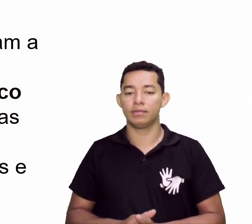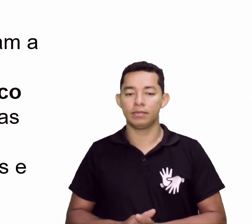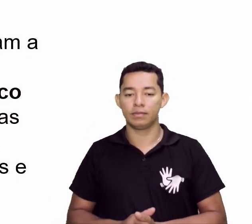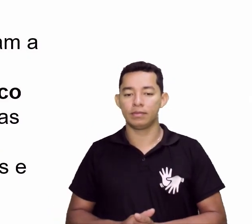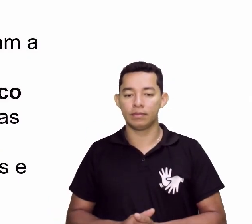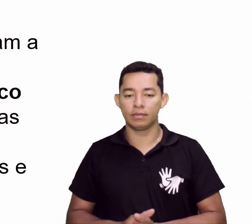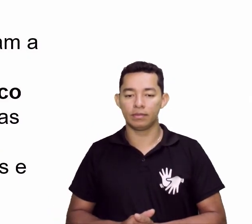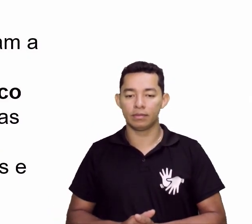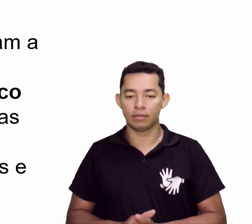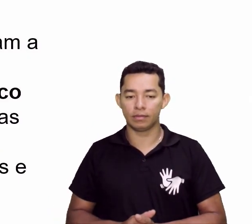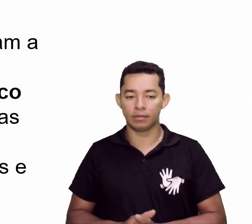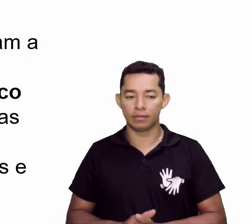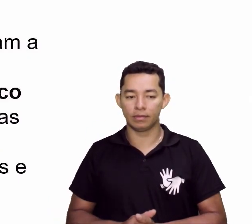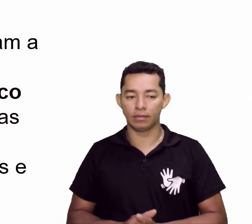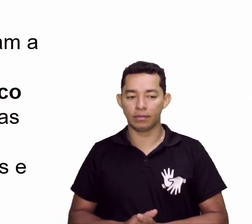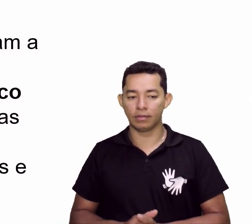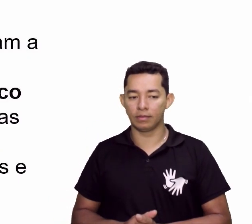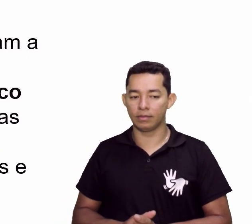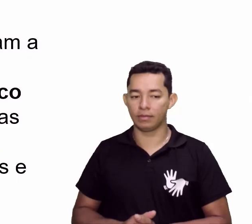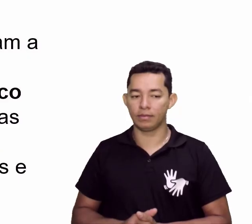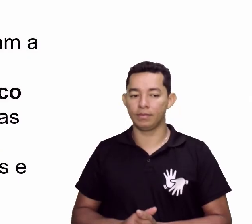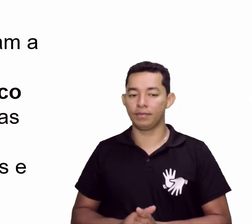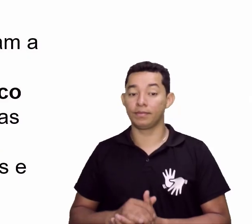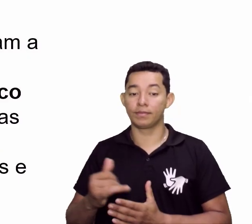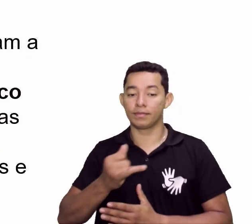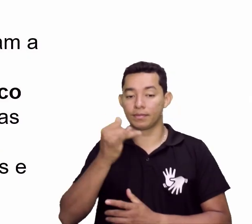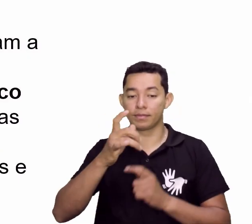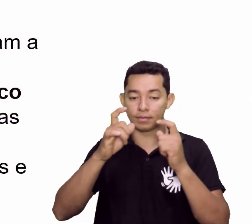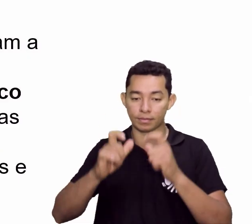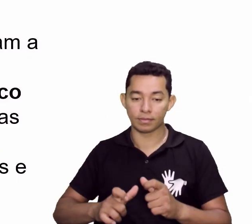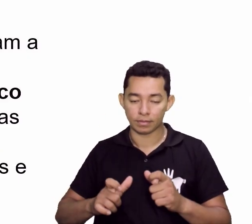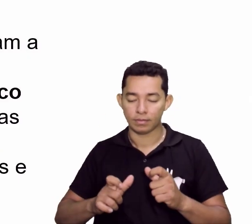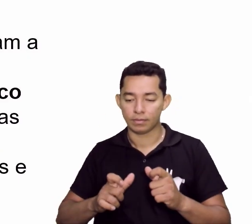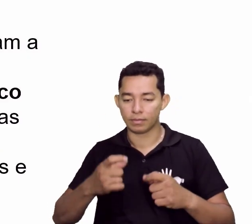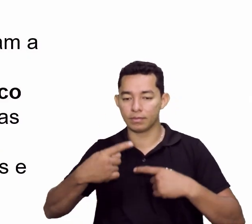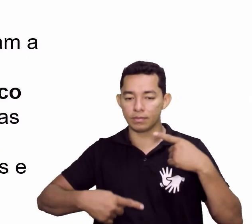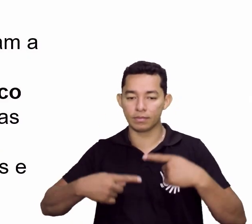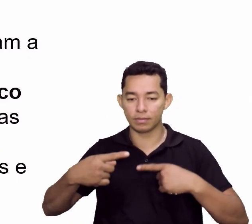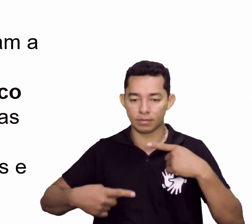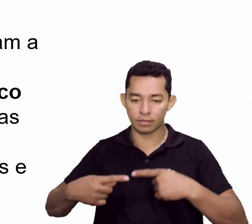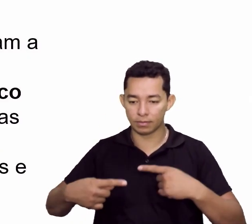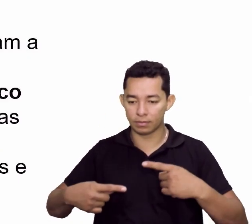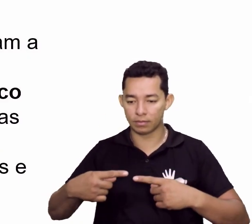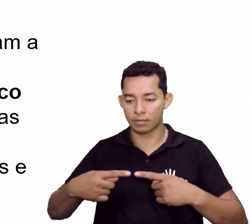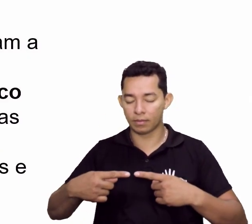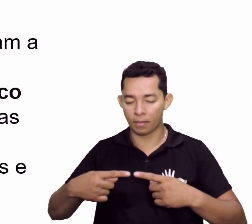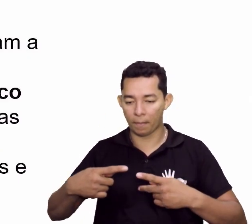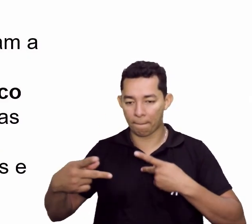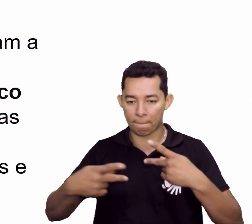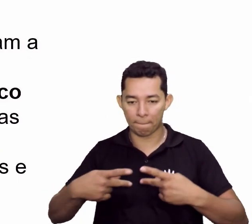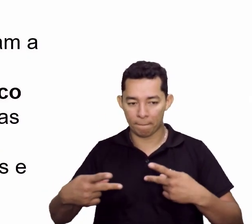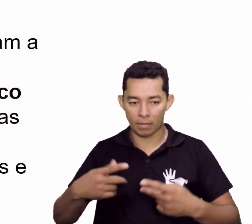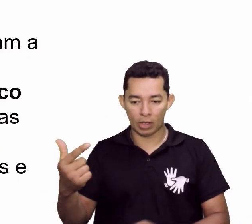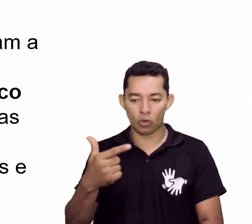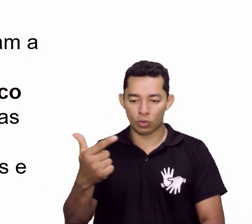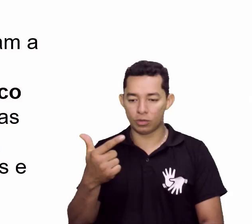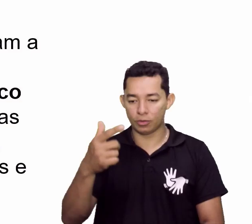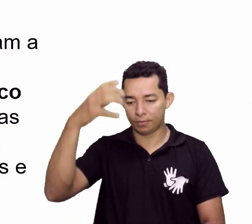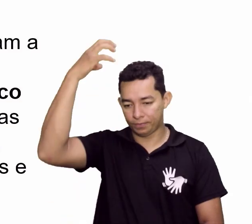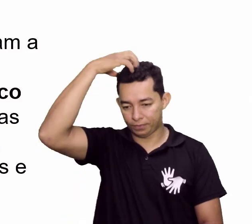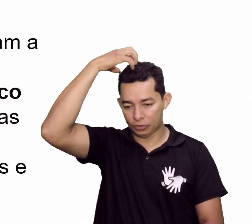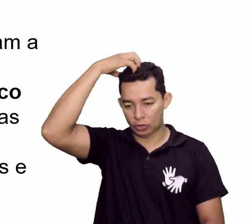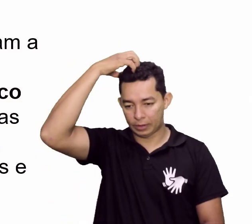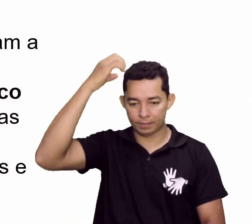Importante lugar no projeto político do segundo reinado. Viu